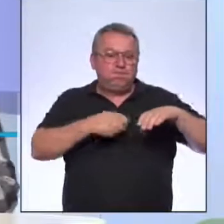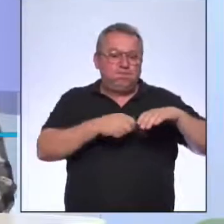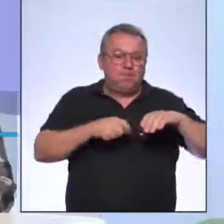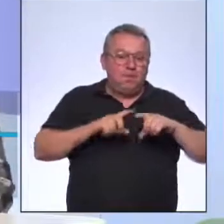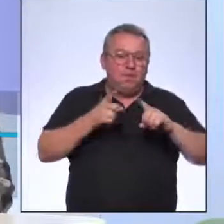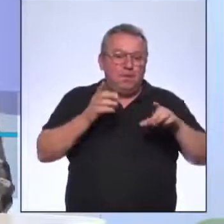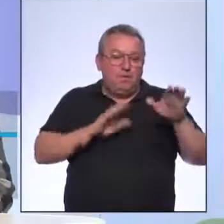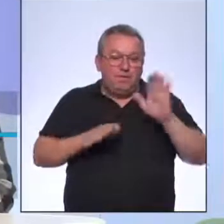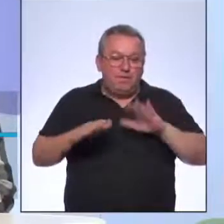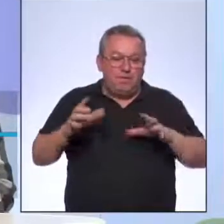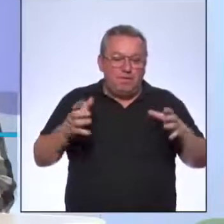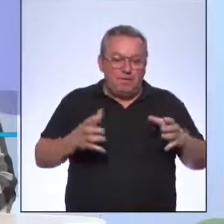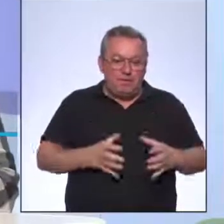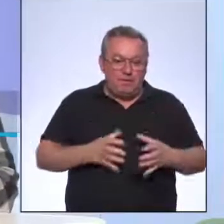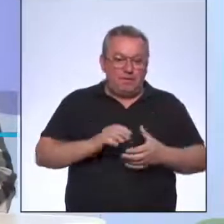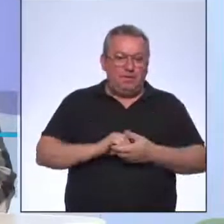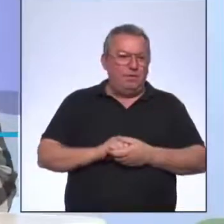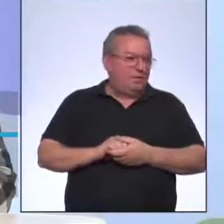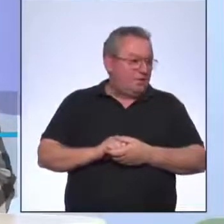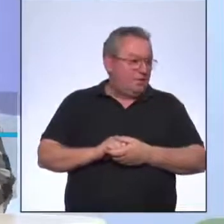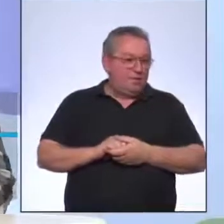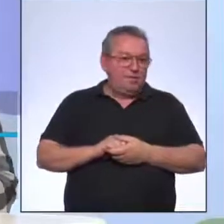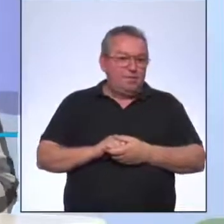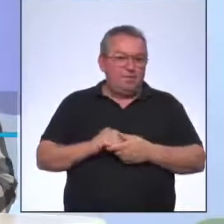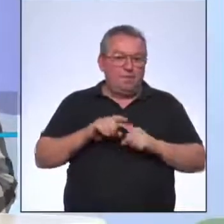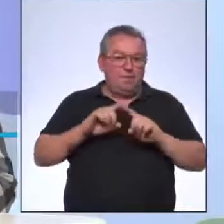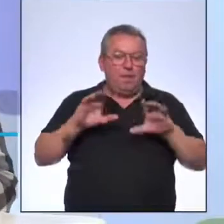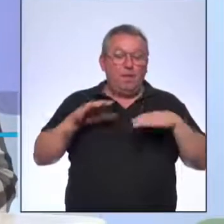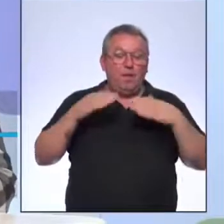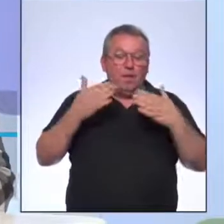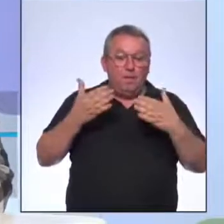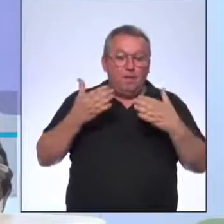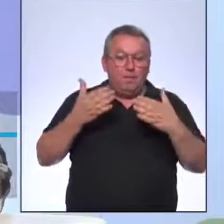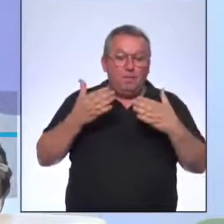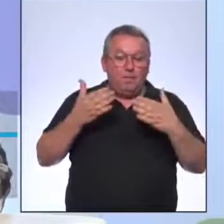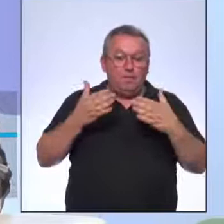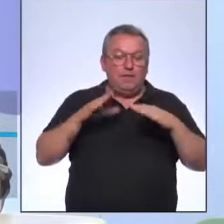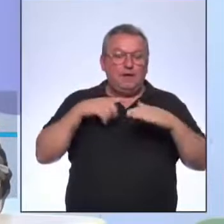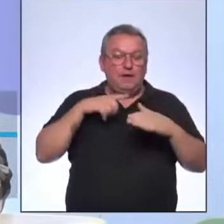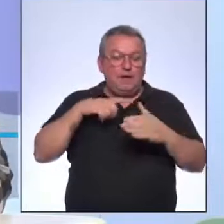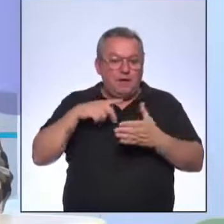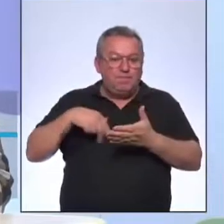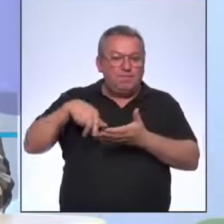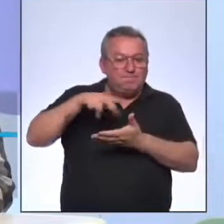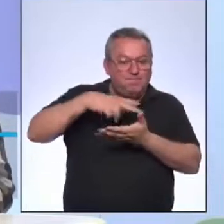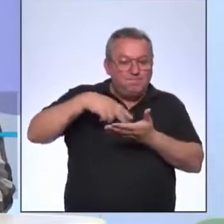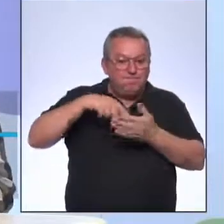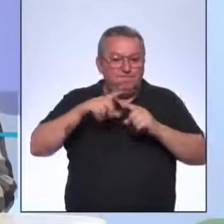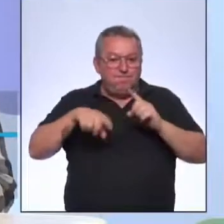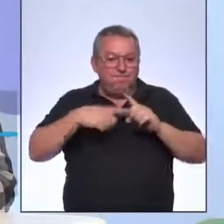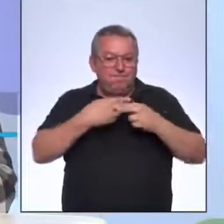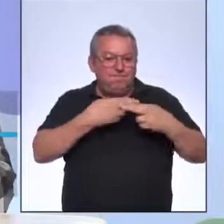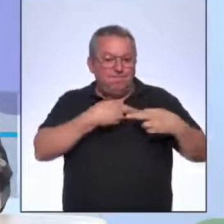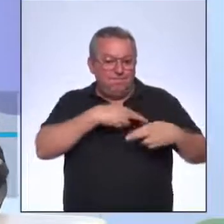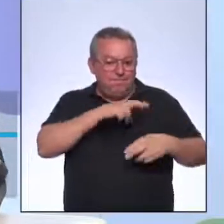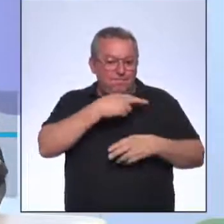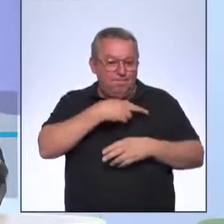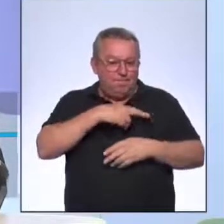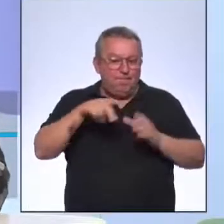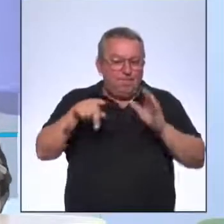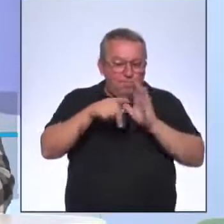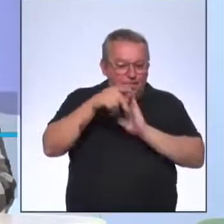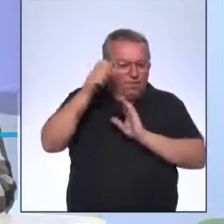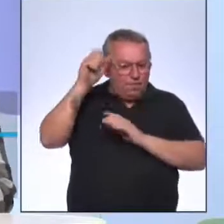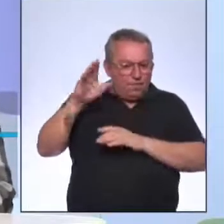atabaque ou um tambor pequeno, tá? Então, assim, geralmente as danças, né, que têm uma conotação mais religiosa dentro da cultura